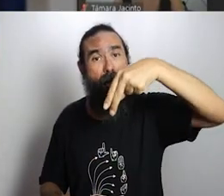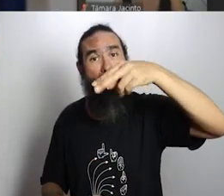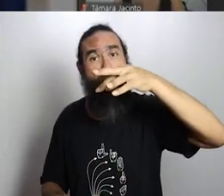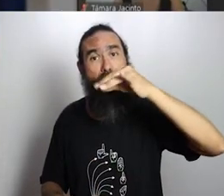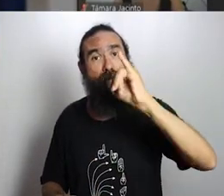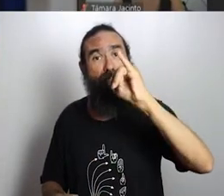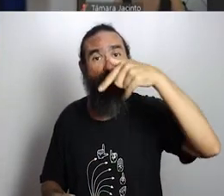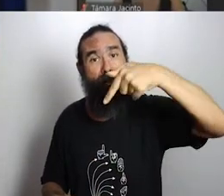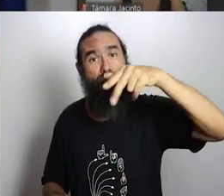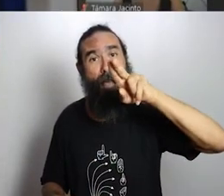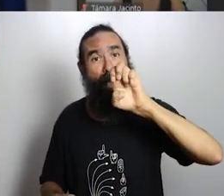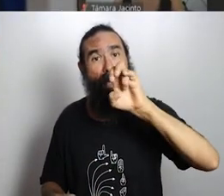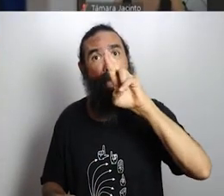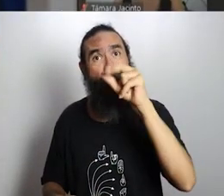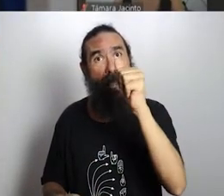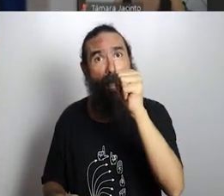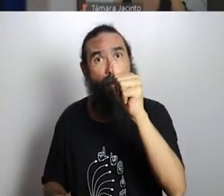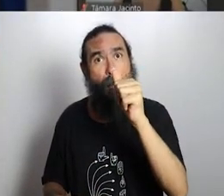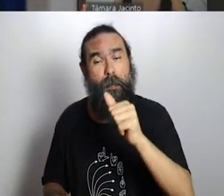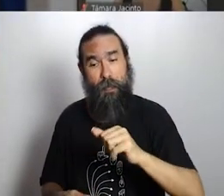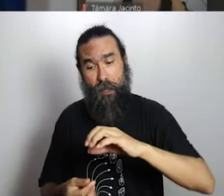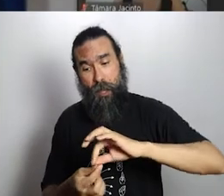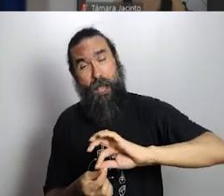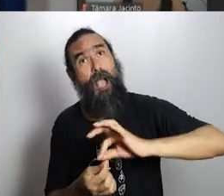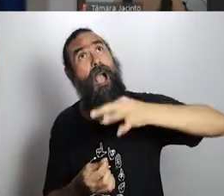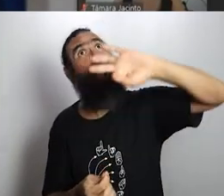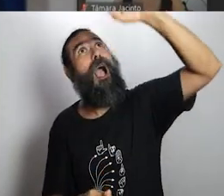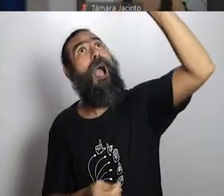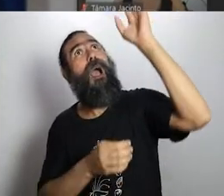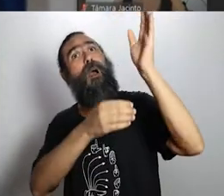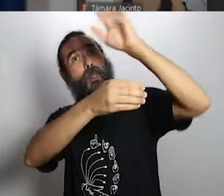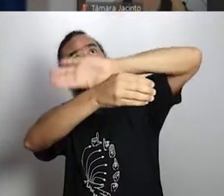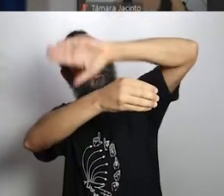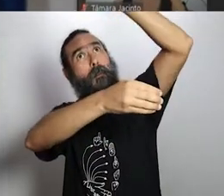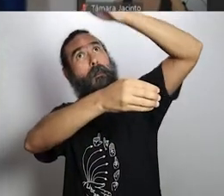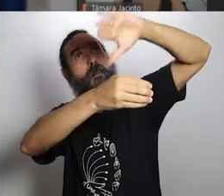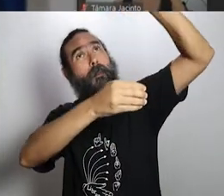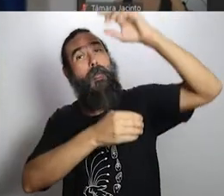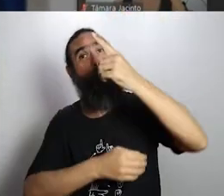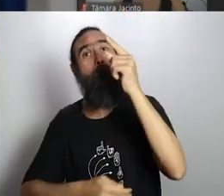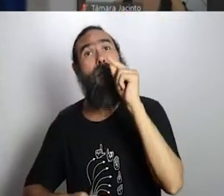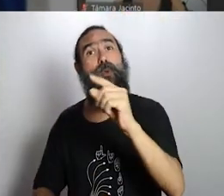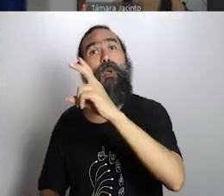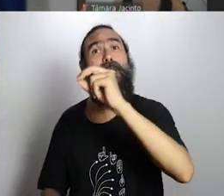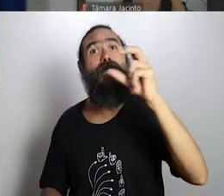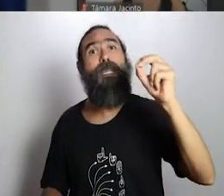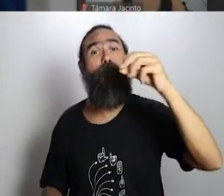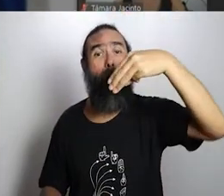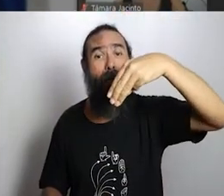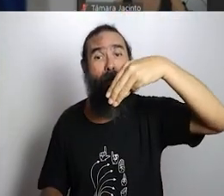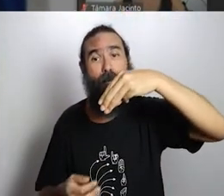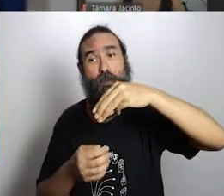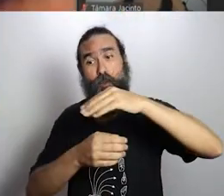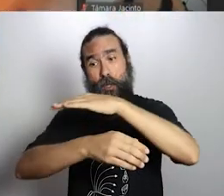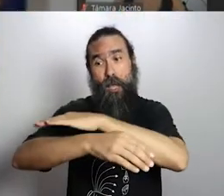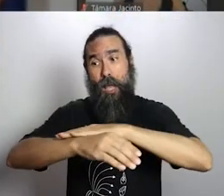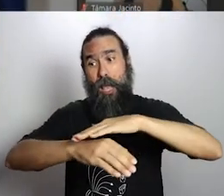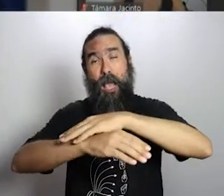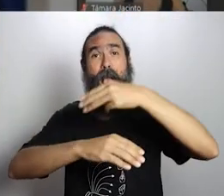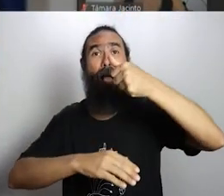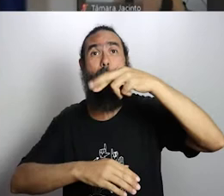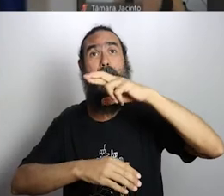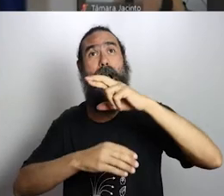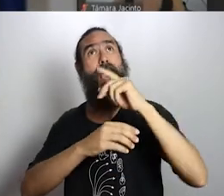gente está 1,5 km, 1.500 metros acima do nível do mar. E aqui tem uma cultura